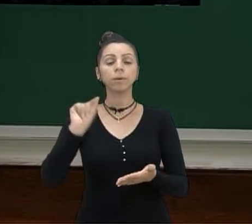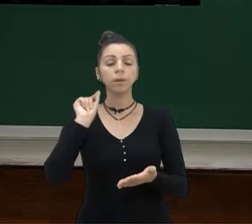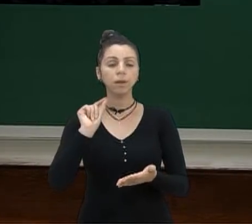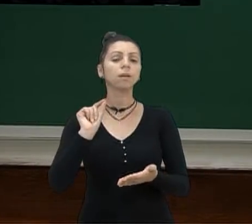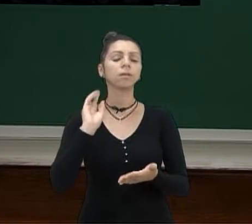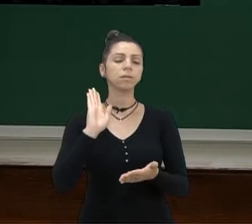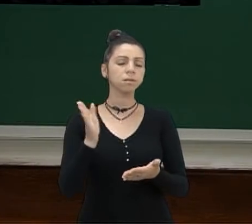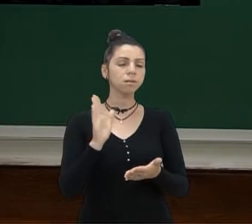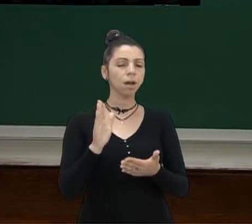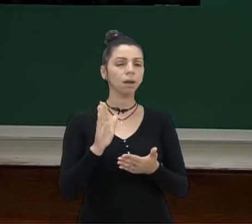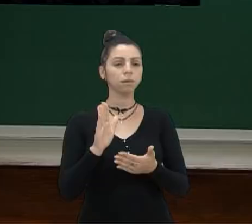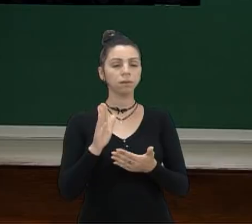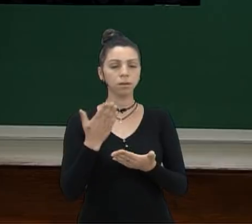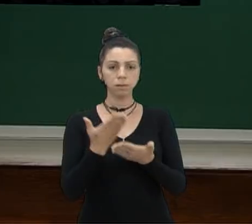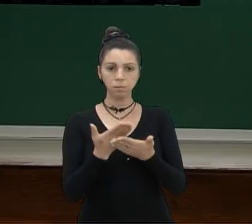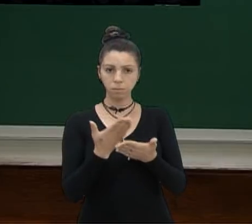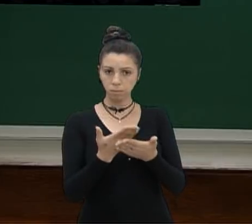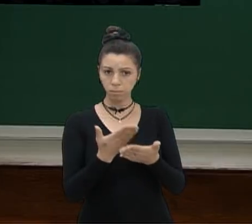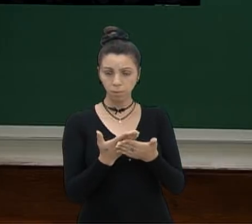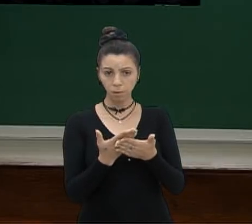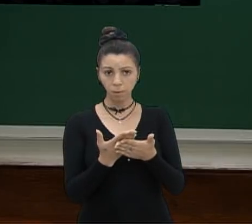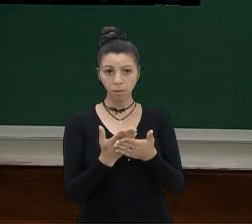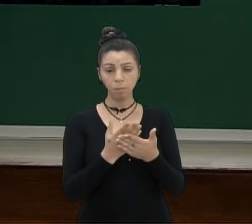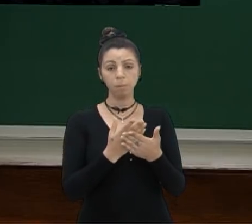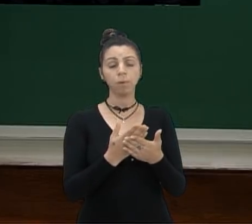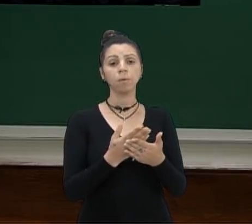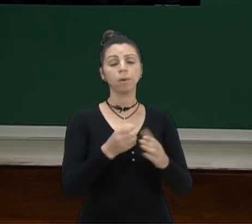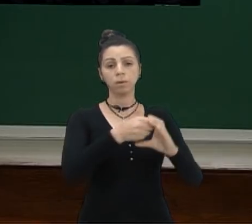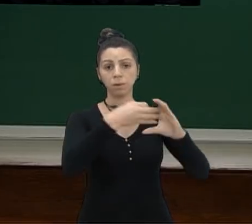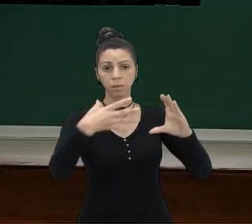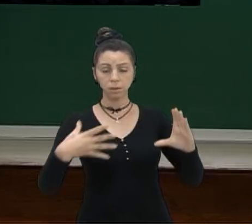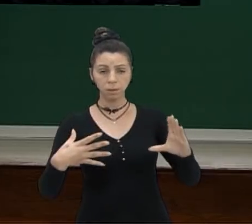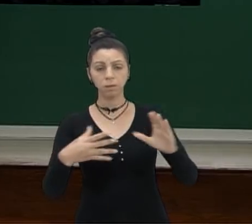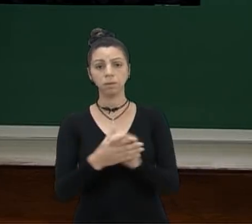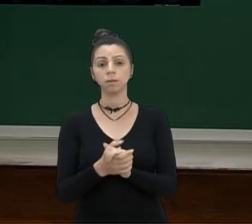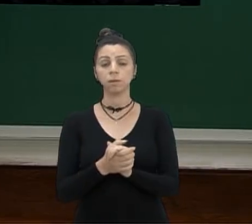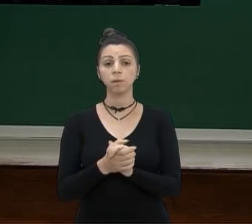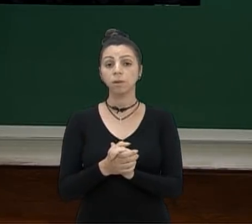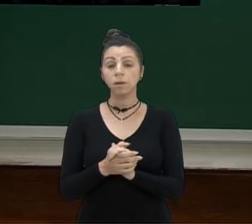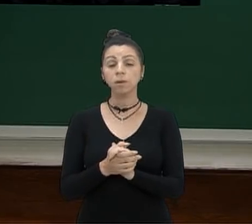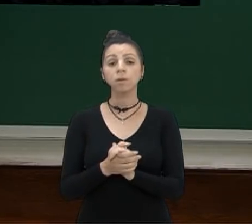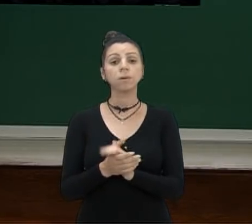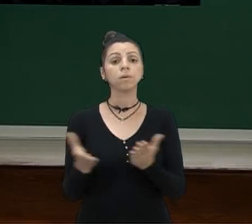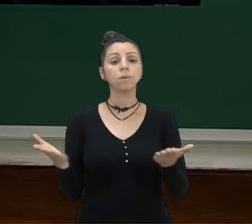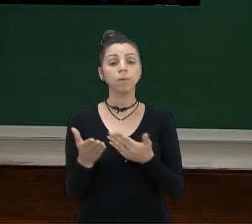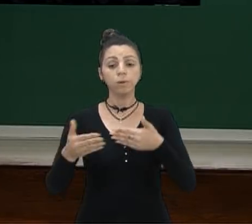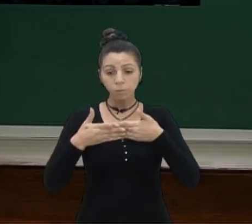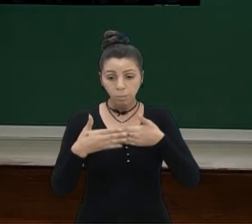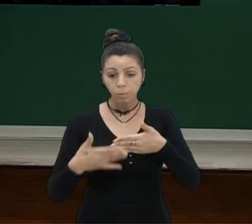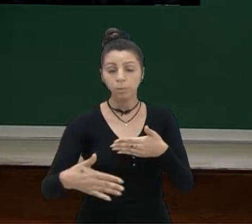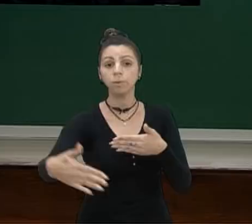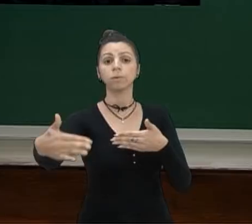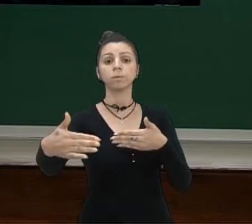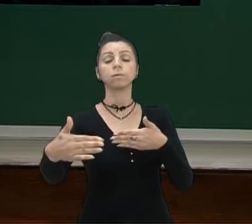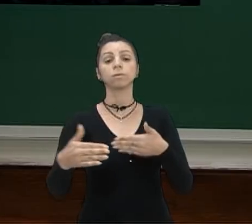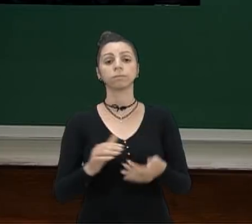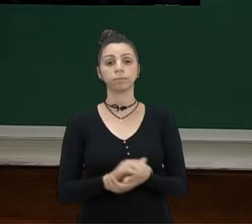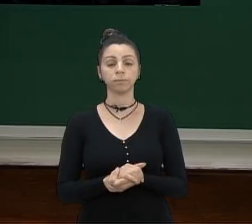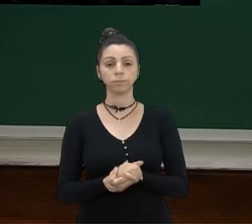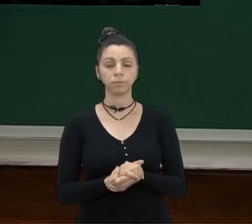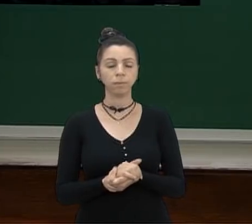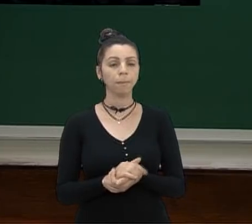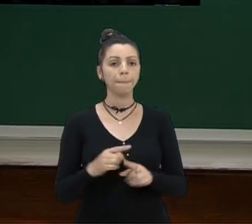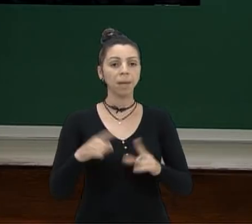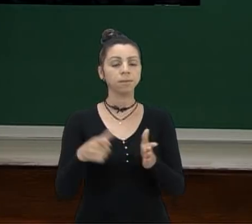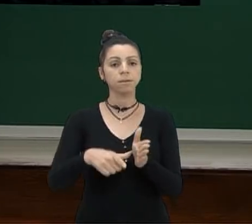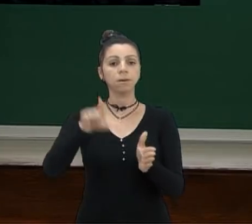algumas características, algumas propriedades de alguns materiais. E hoje nós vamos continuar a falar um pouquinho delas. Mas antes da gente começar a nossa